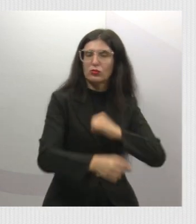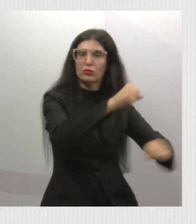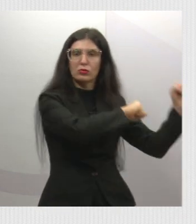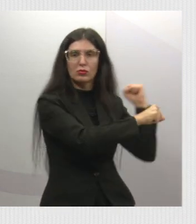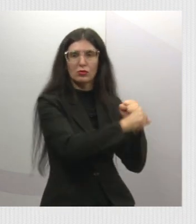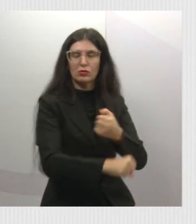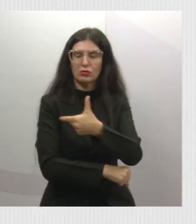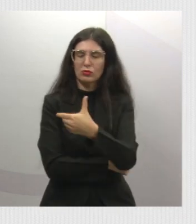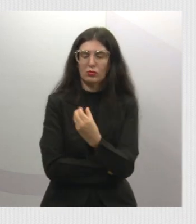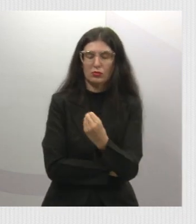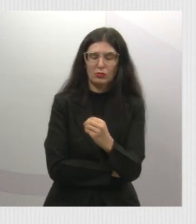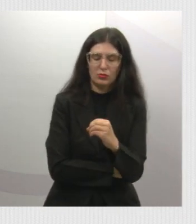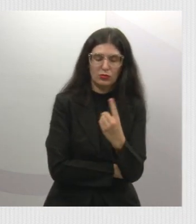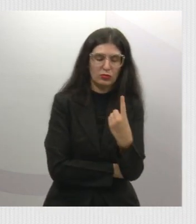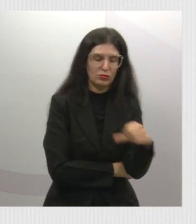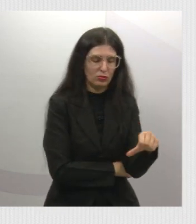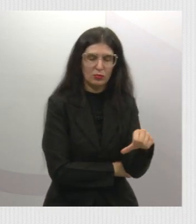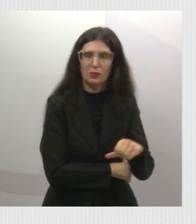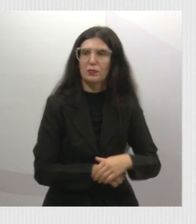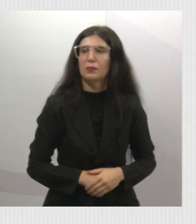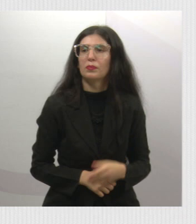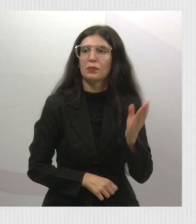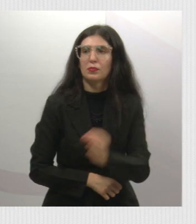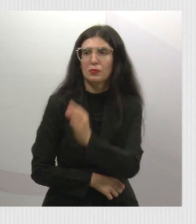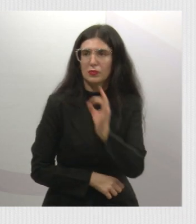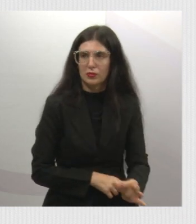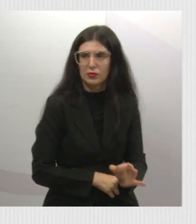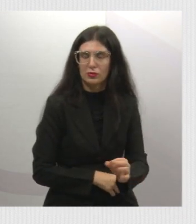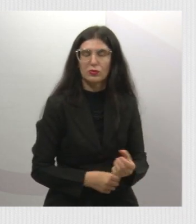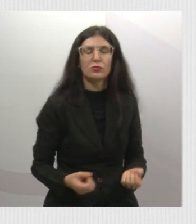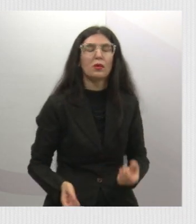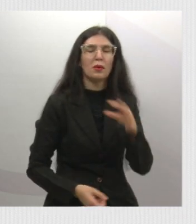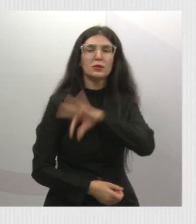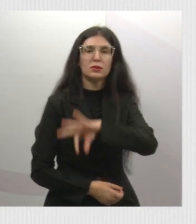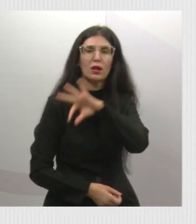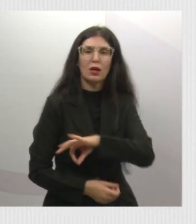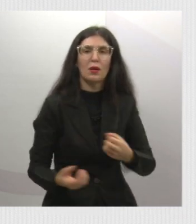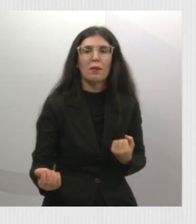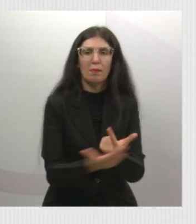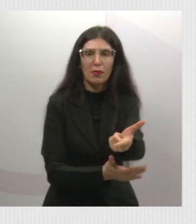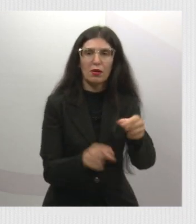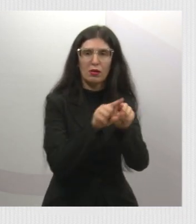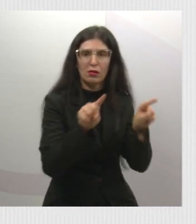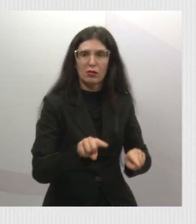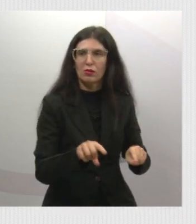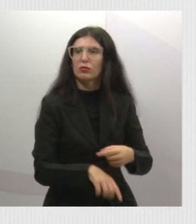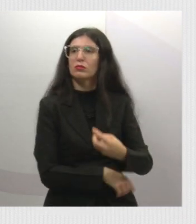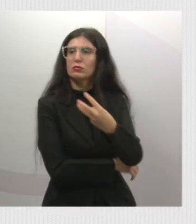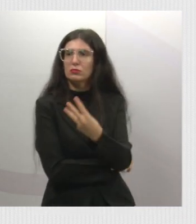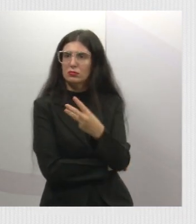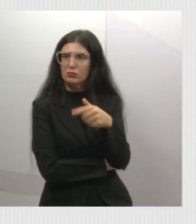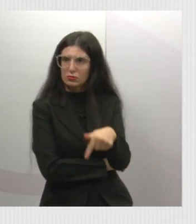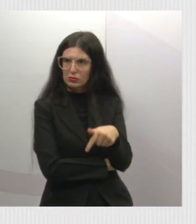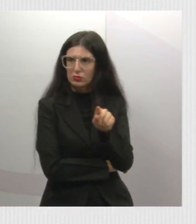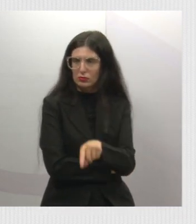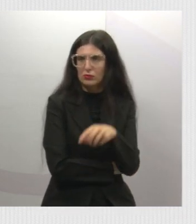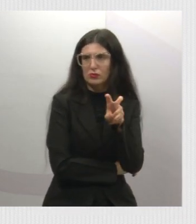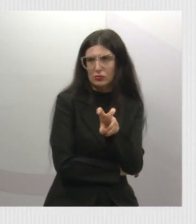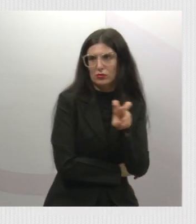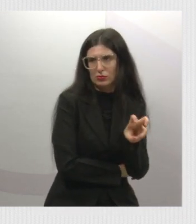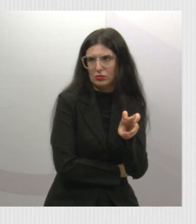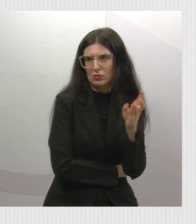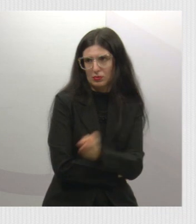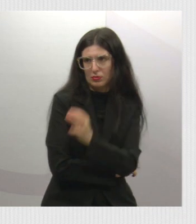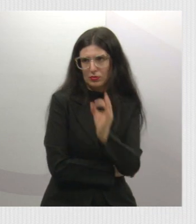tivemos um percentual de aplicação com a folha de pagamento em 37,55%,